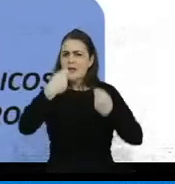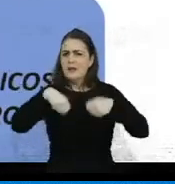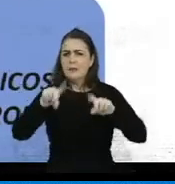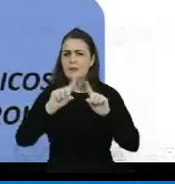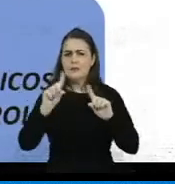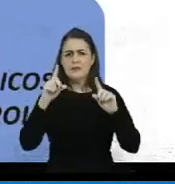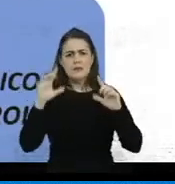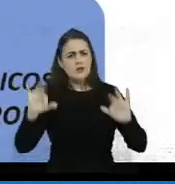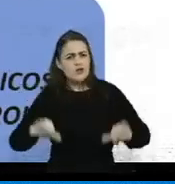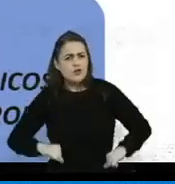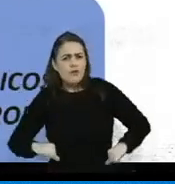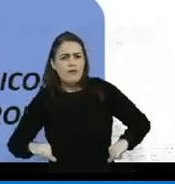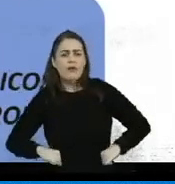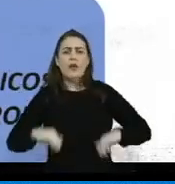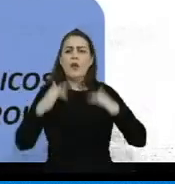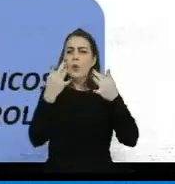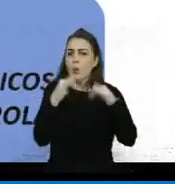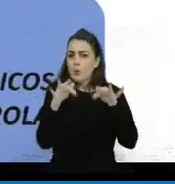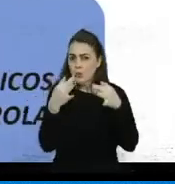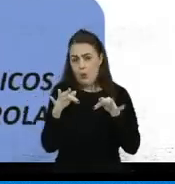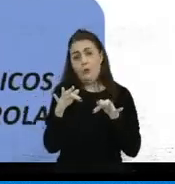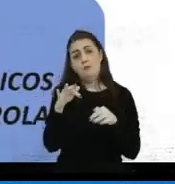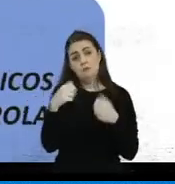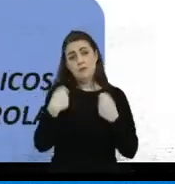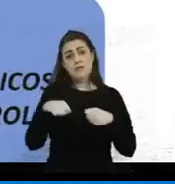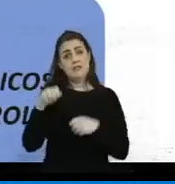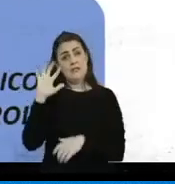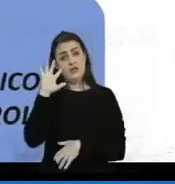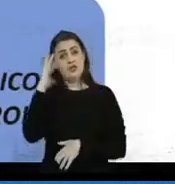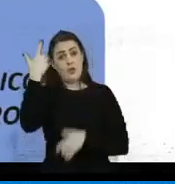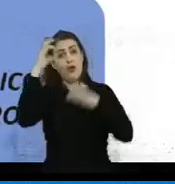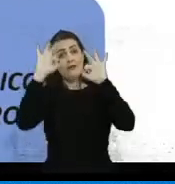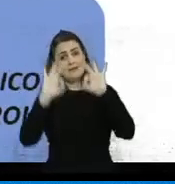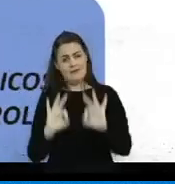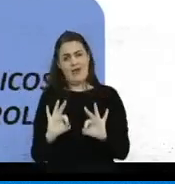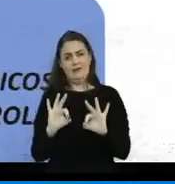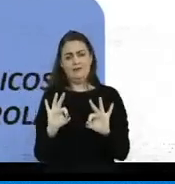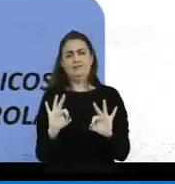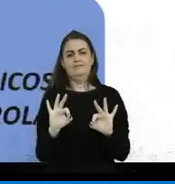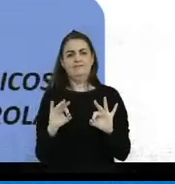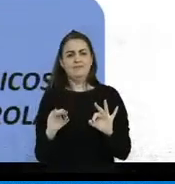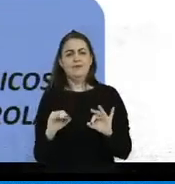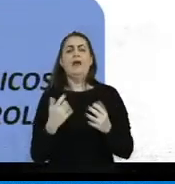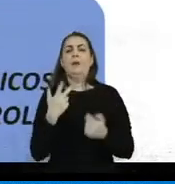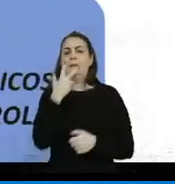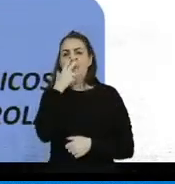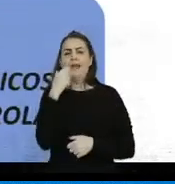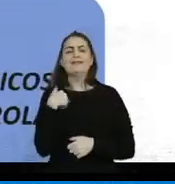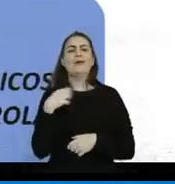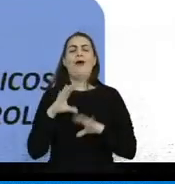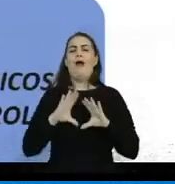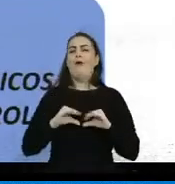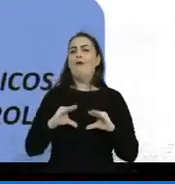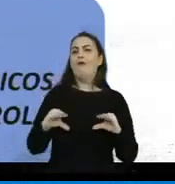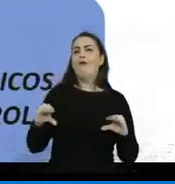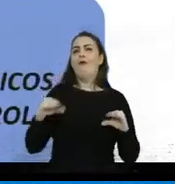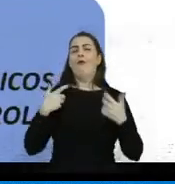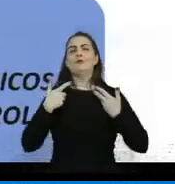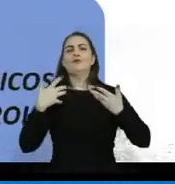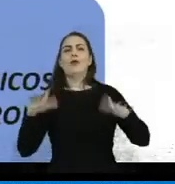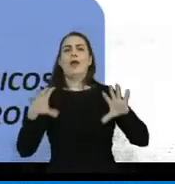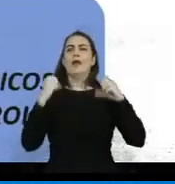corretas. Sai da sua zona de conforto, porque quem tem fibromialgia, toda atitude, ela é, muitas